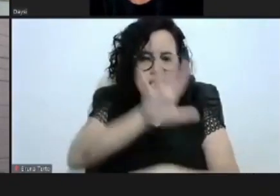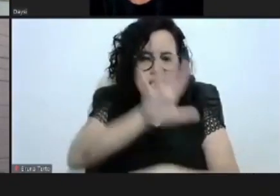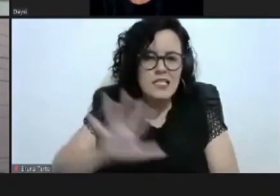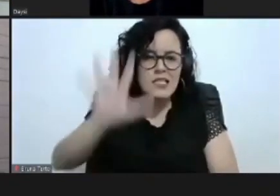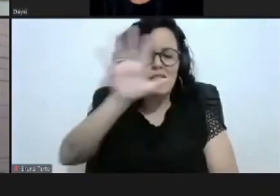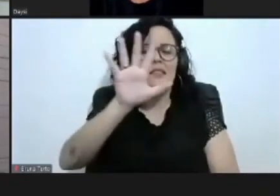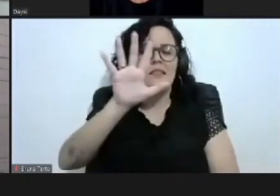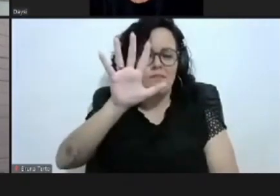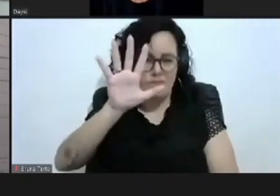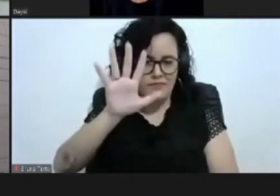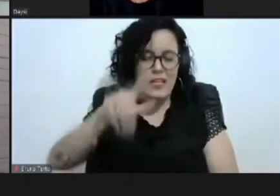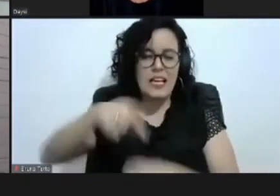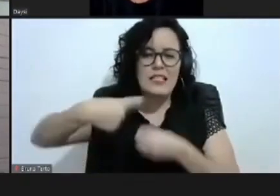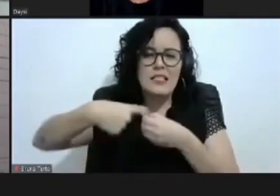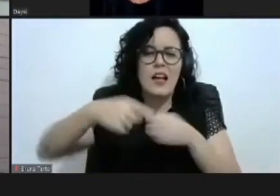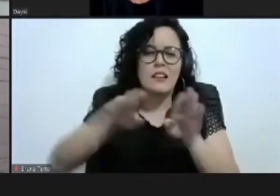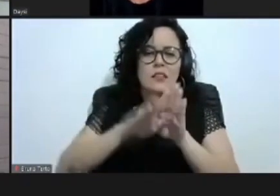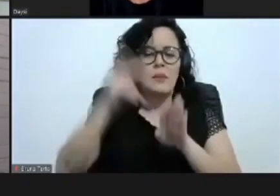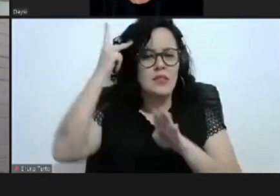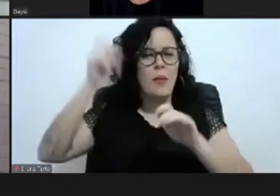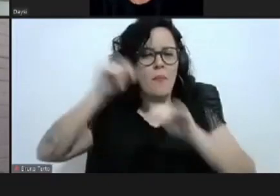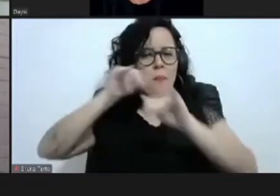nasce o Simpro Cultura.